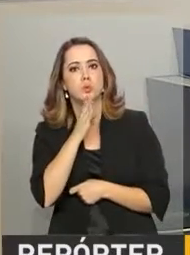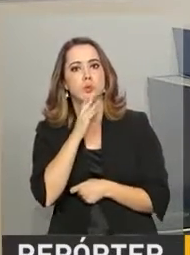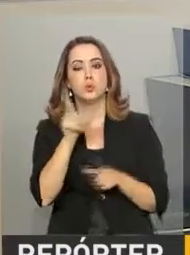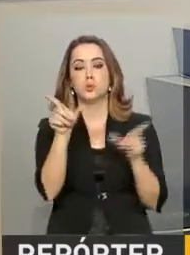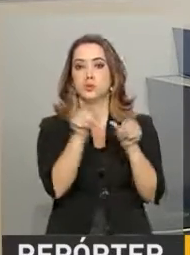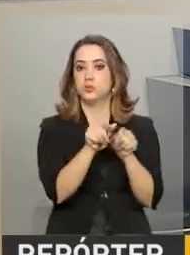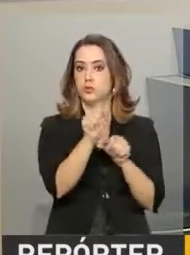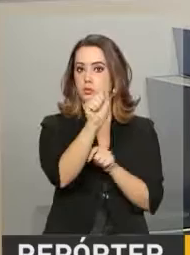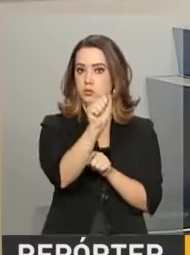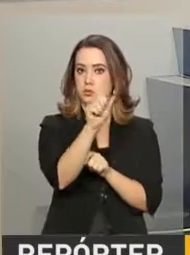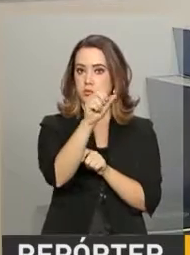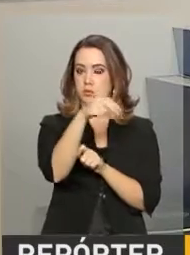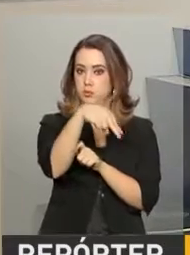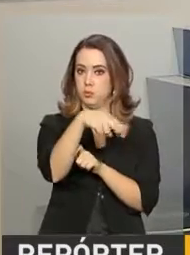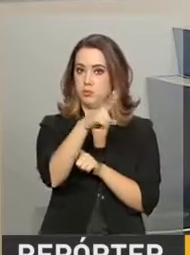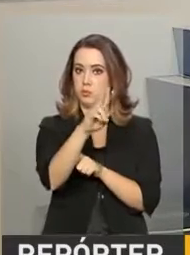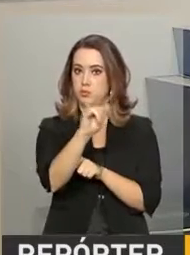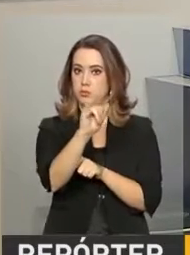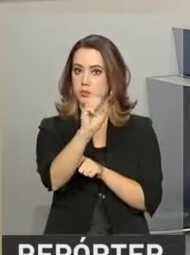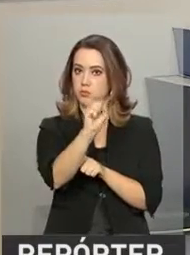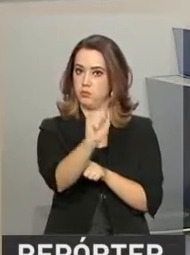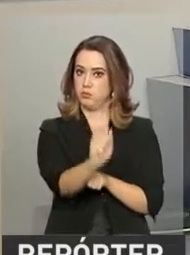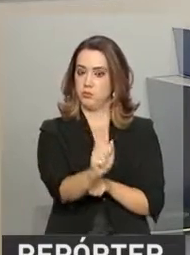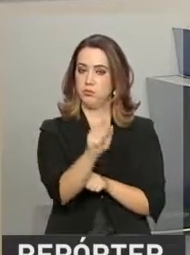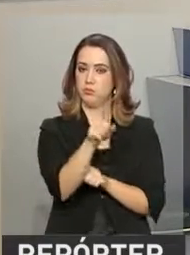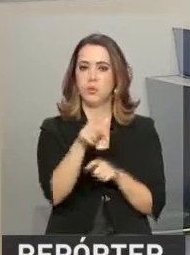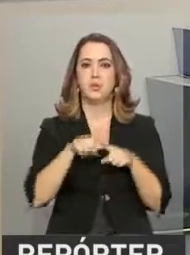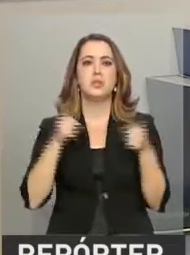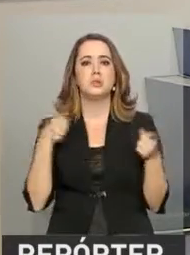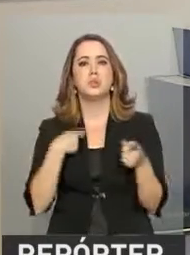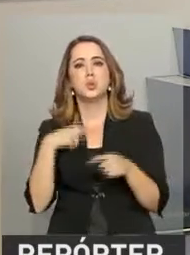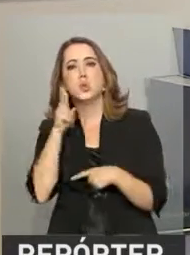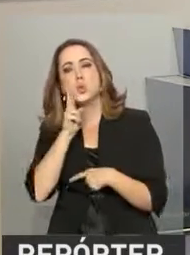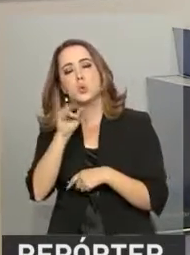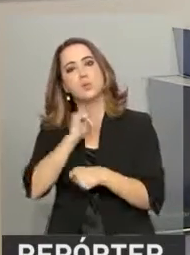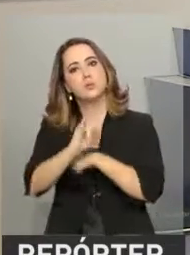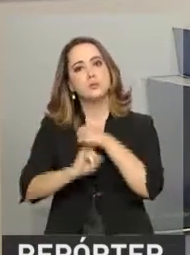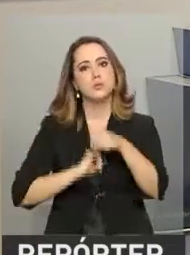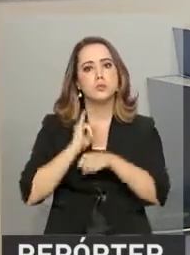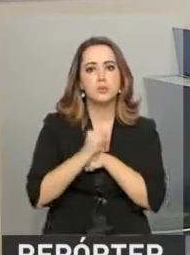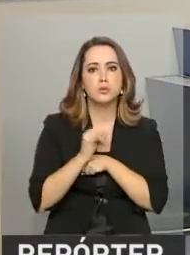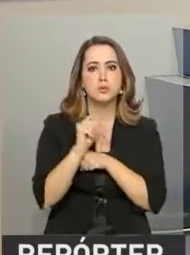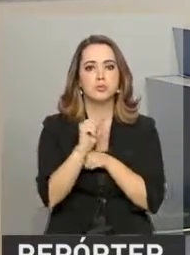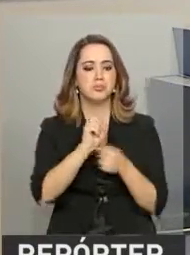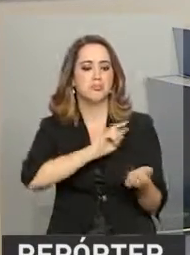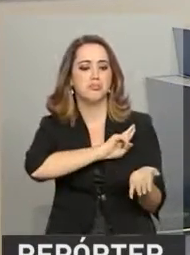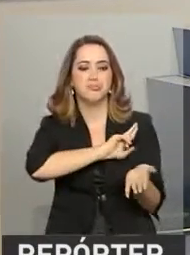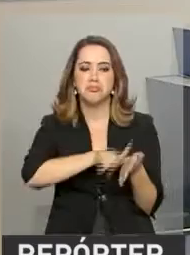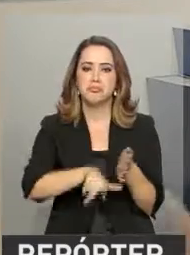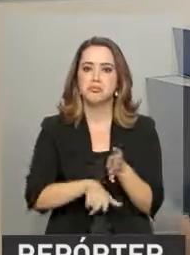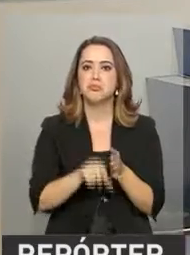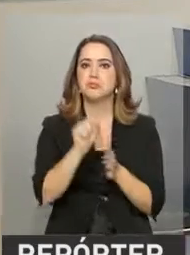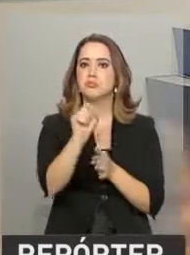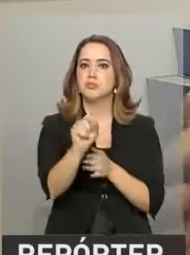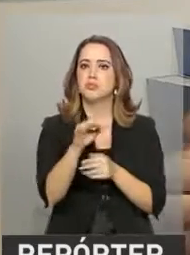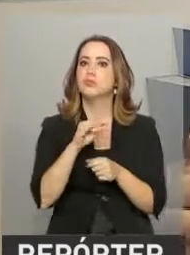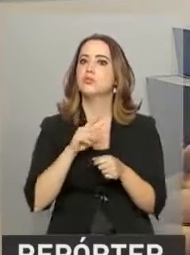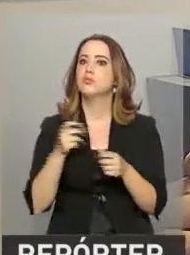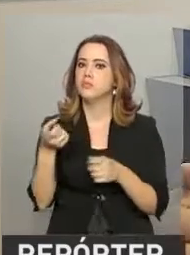né, para determinado disso. E a gente vê na internet muitos desses medicamentos